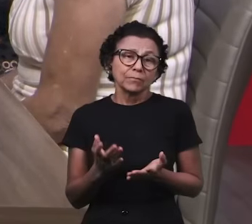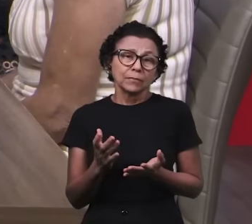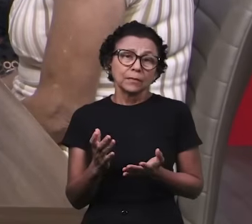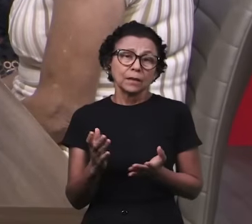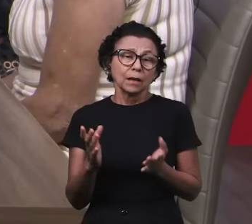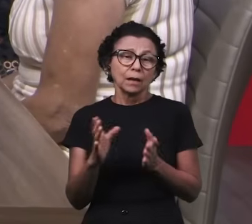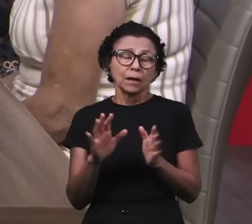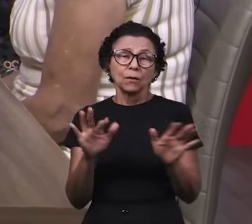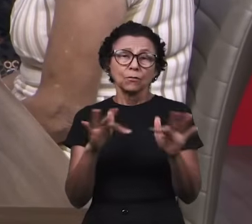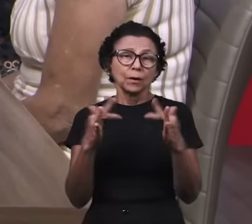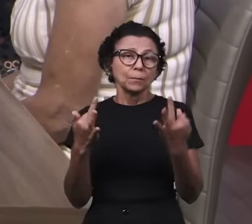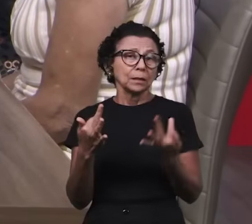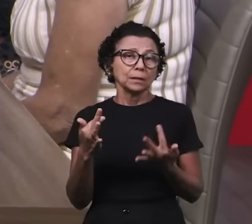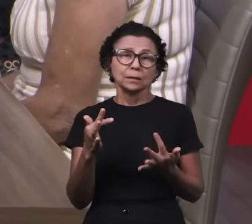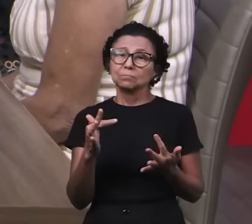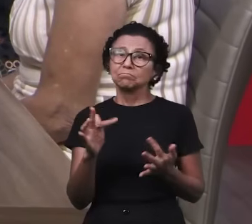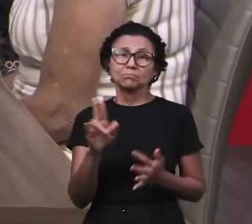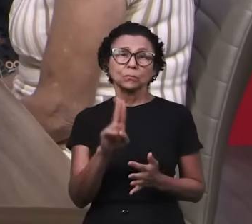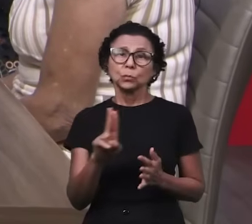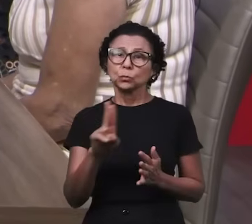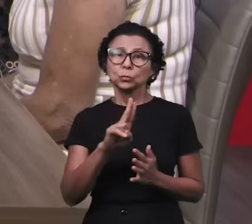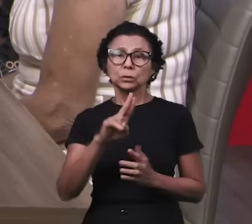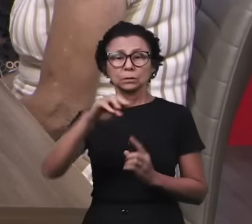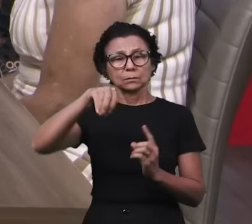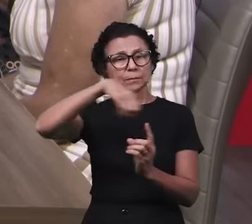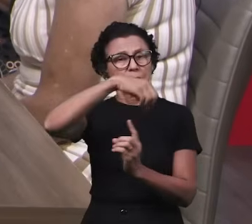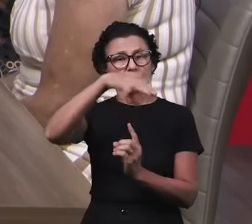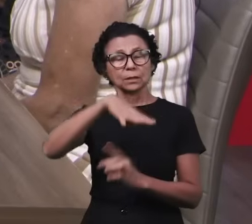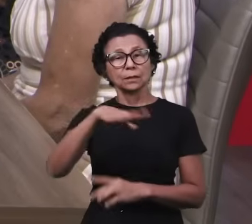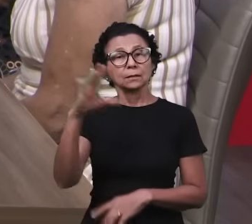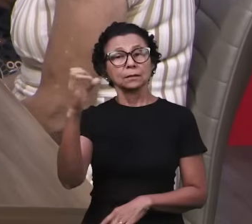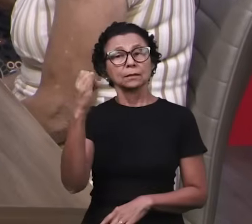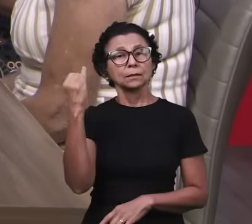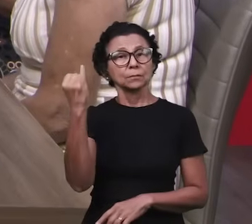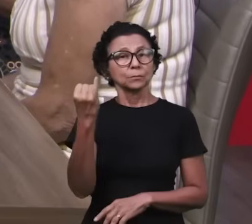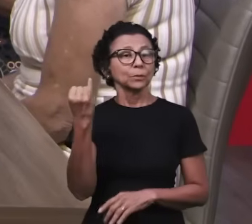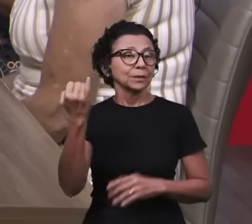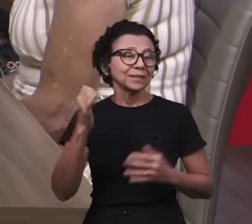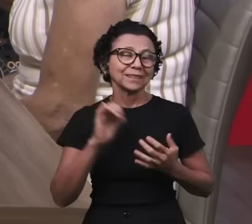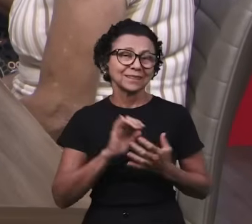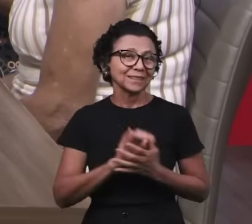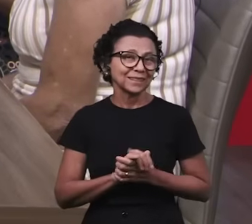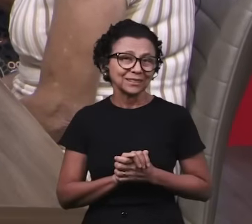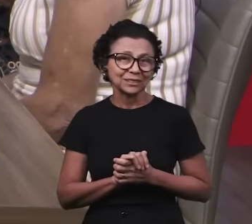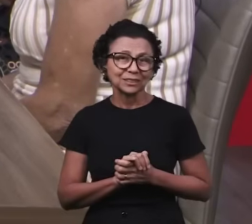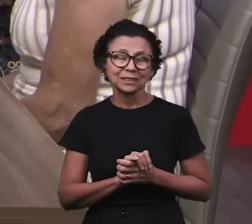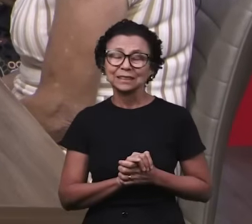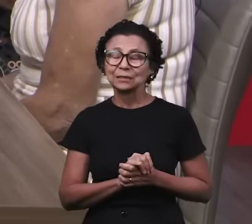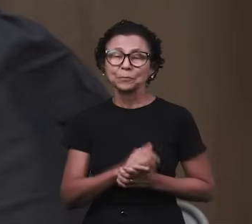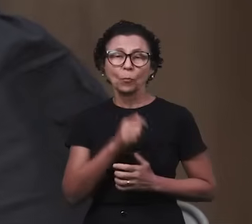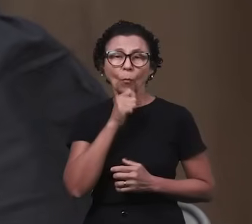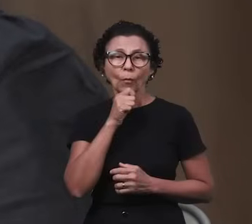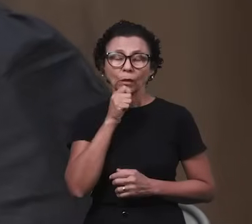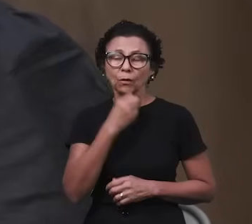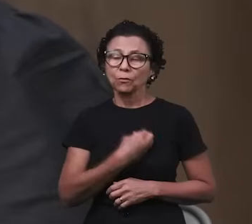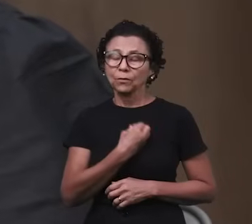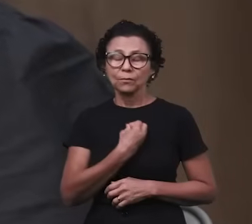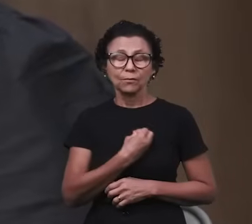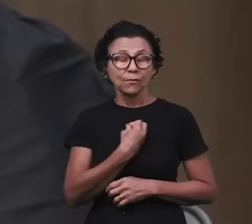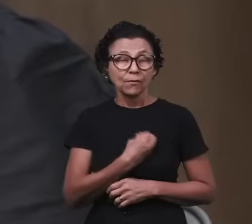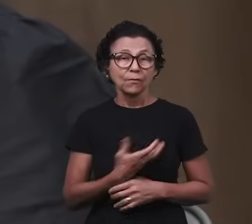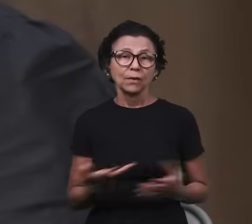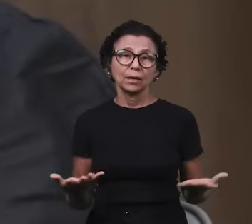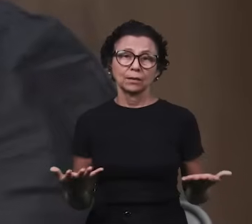desses importantes recursos e não vivem ainda o benefício que esses recursos têm para nós.